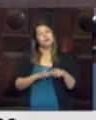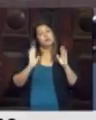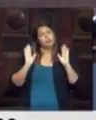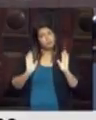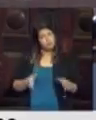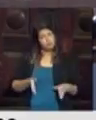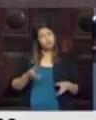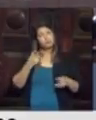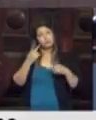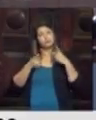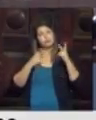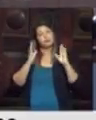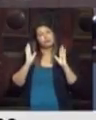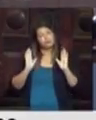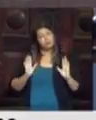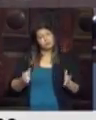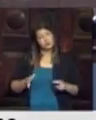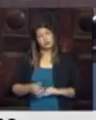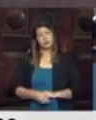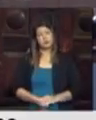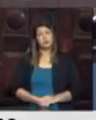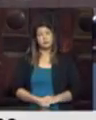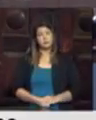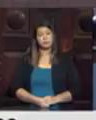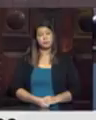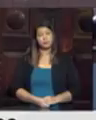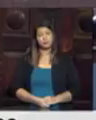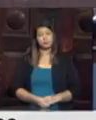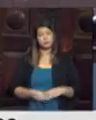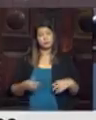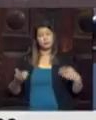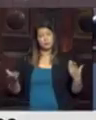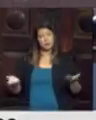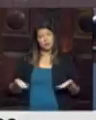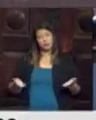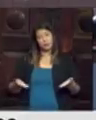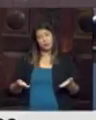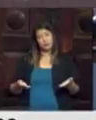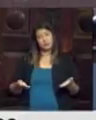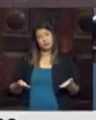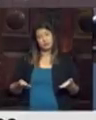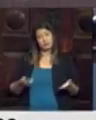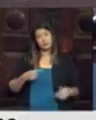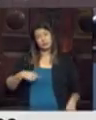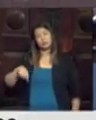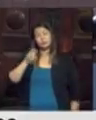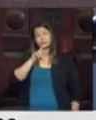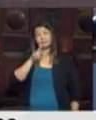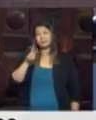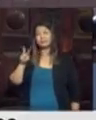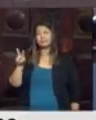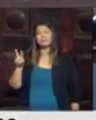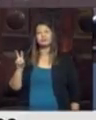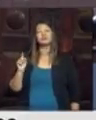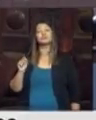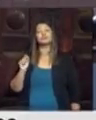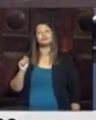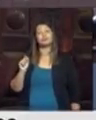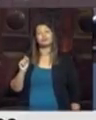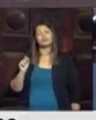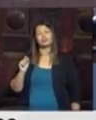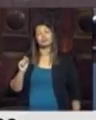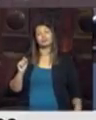Em razão da mutação da espécie. E hoje a gente vê essa